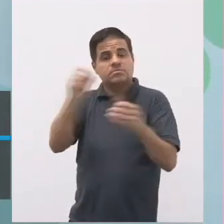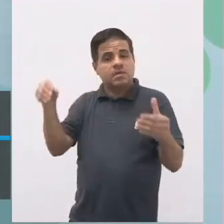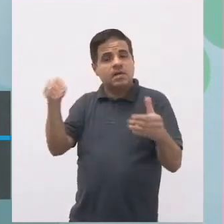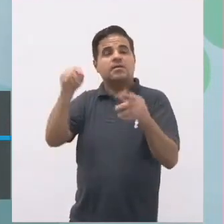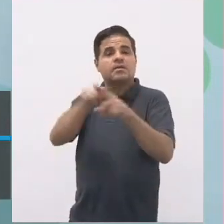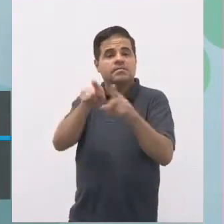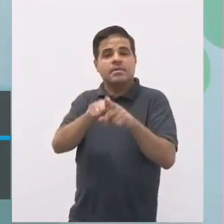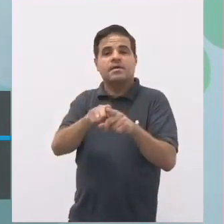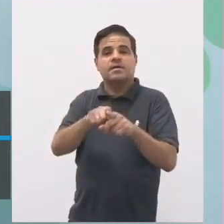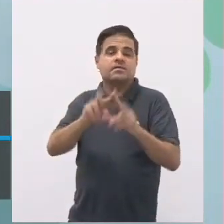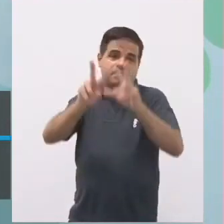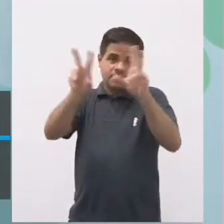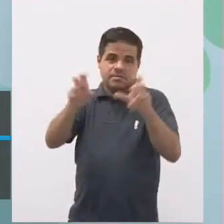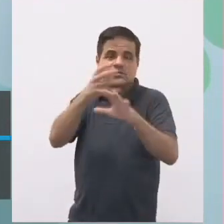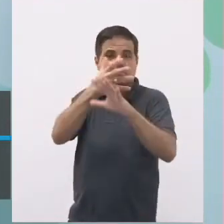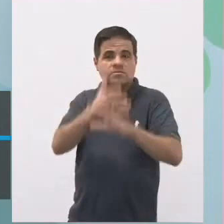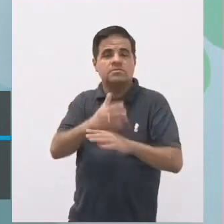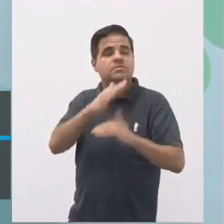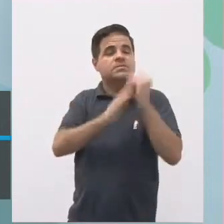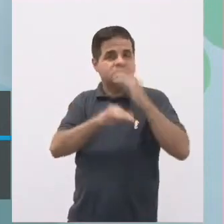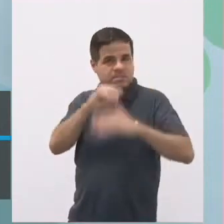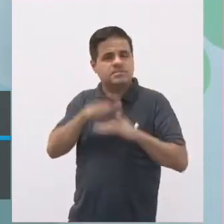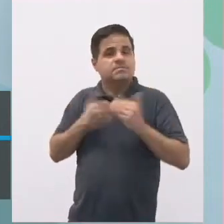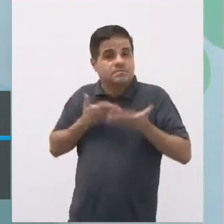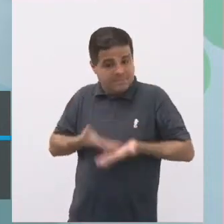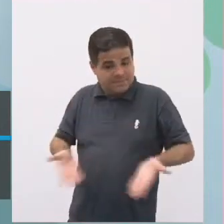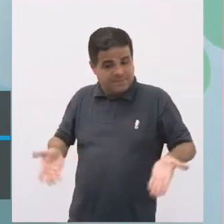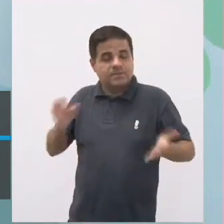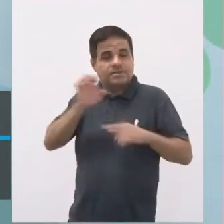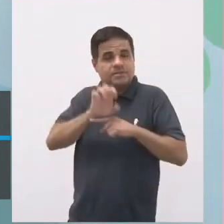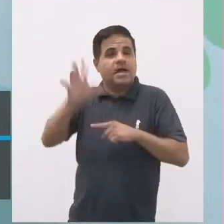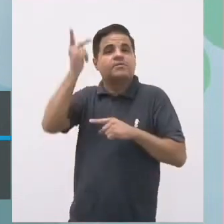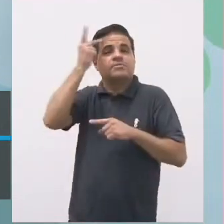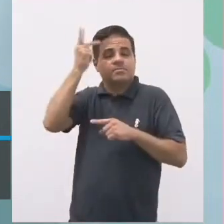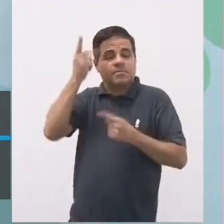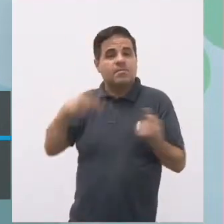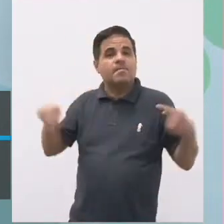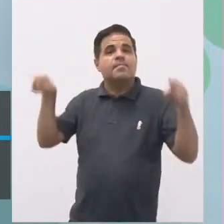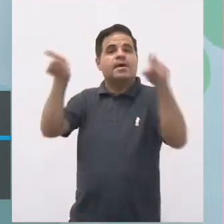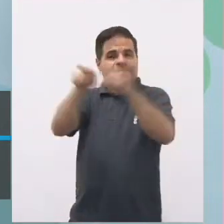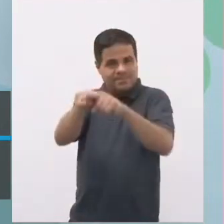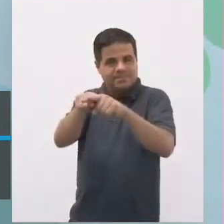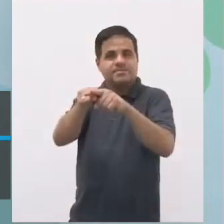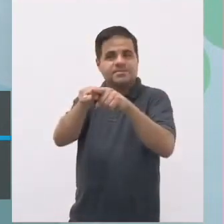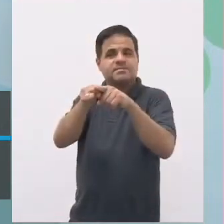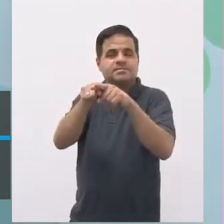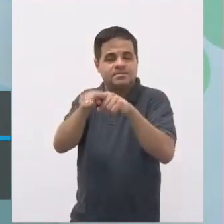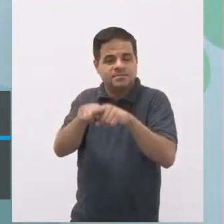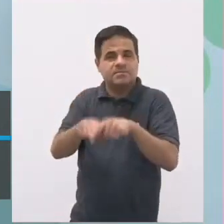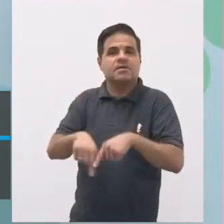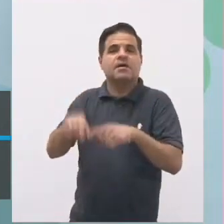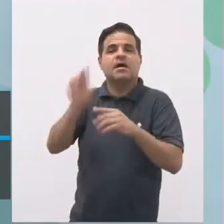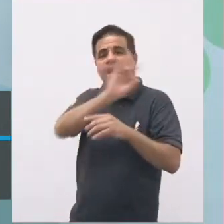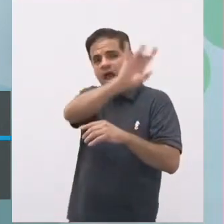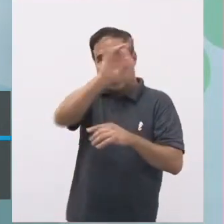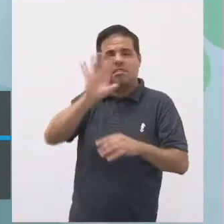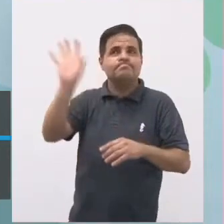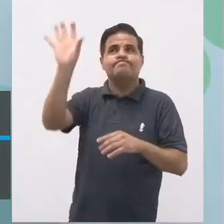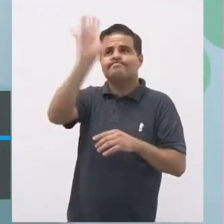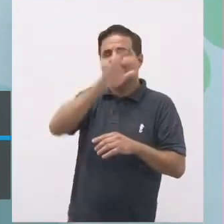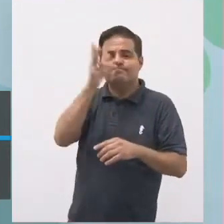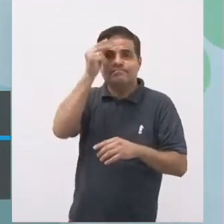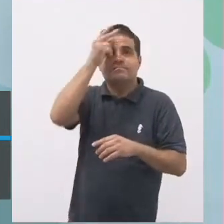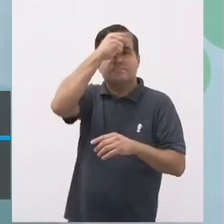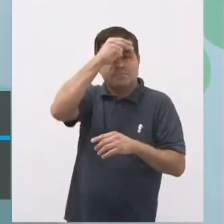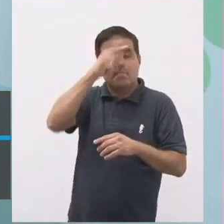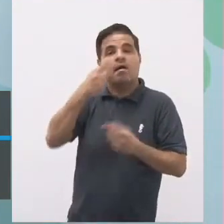implementação, nesse caso, do currículo em ação aqui no nosso estado de São Paulo, em parceria com as prefeituras. Tá? Também são